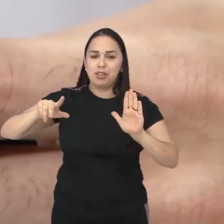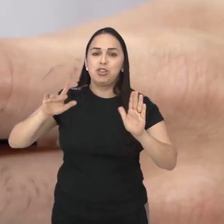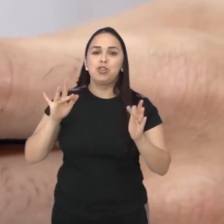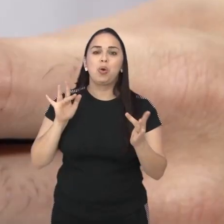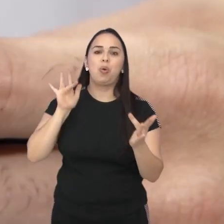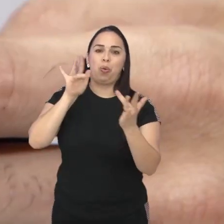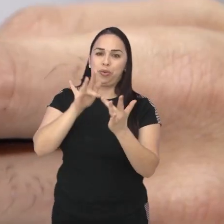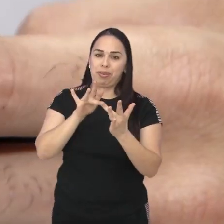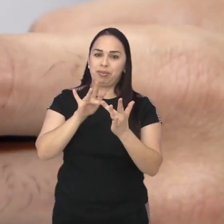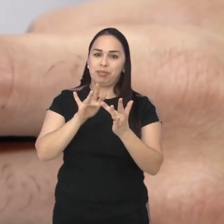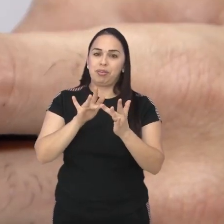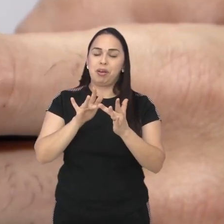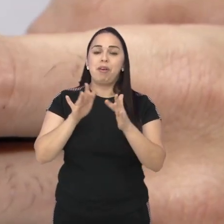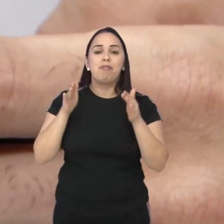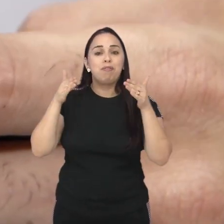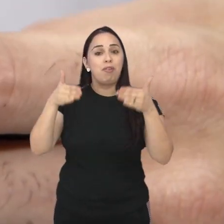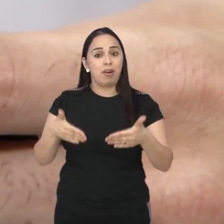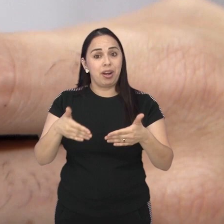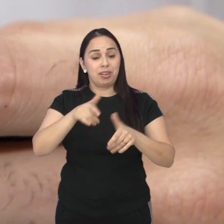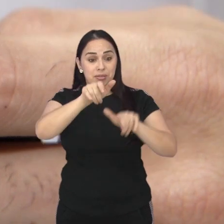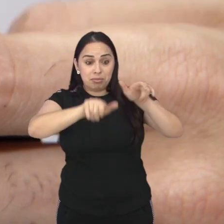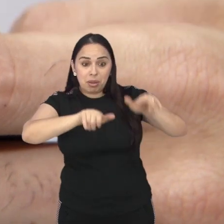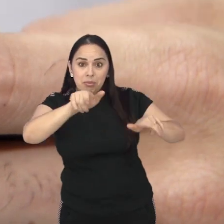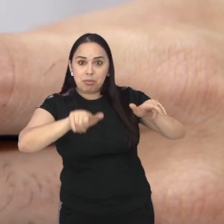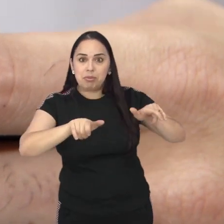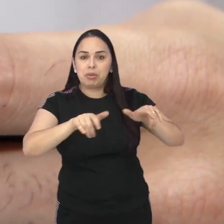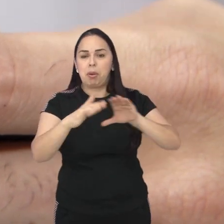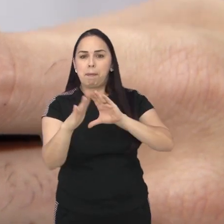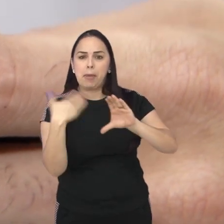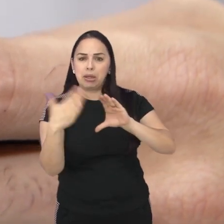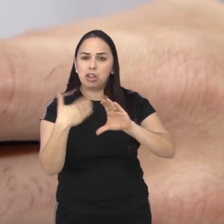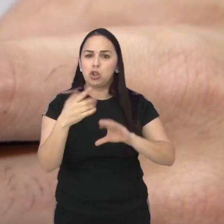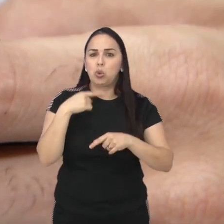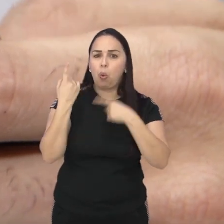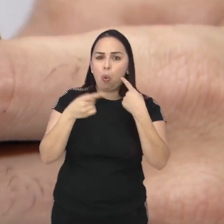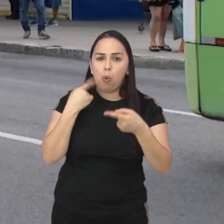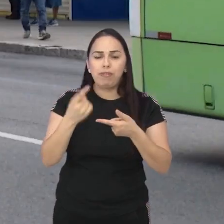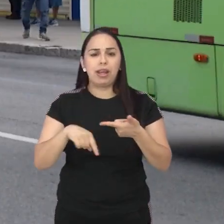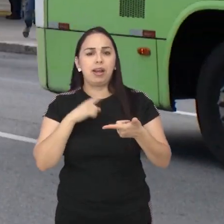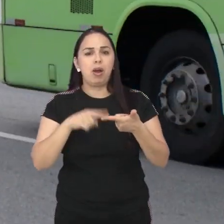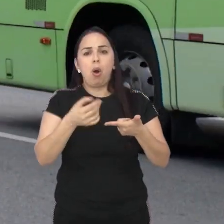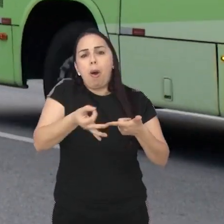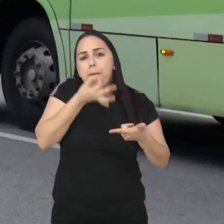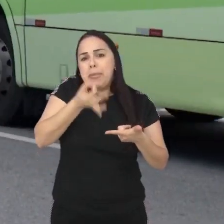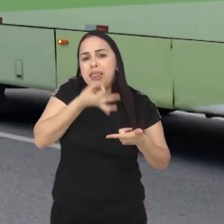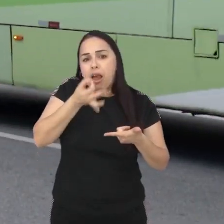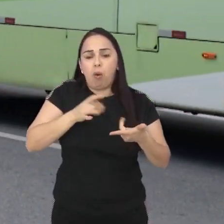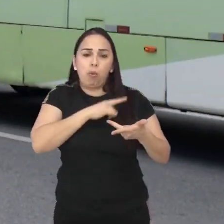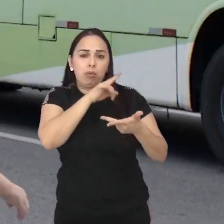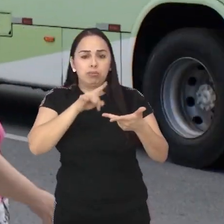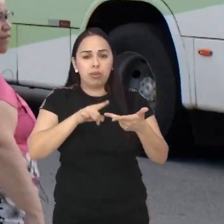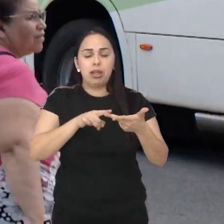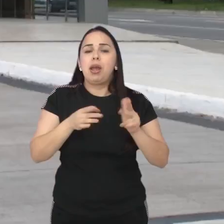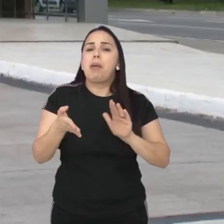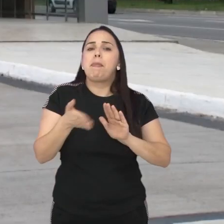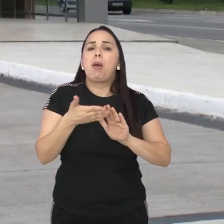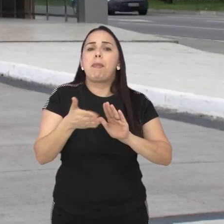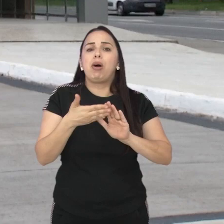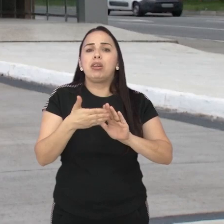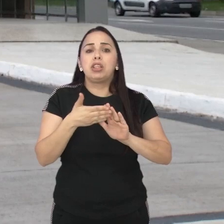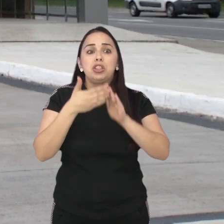digitais de comunicação exclusivos para que os moradores encaminhem dúvidas, sugestões de serviços